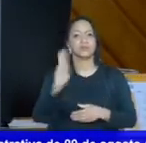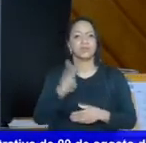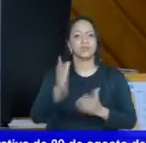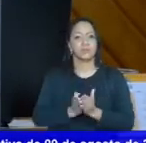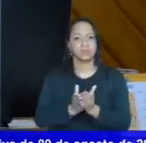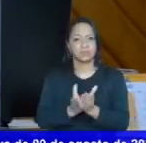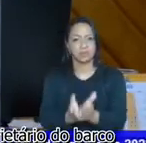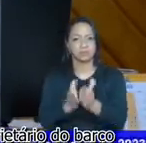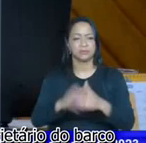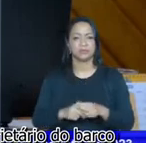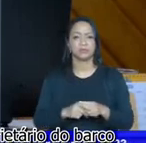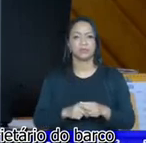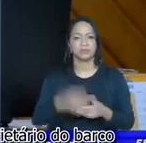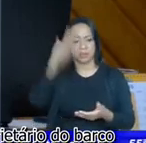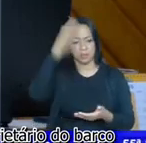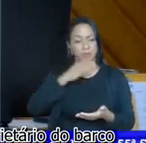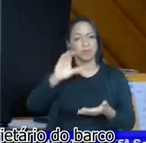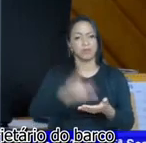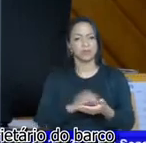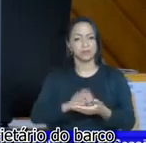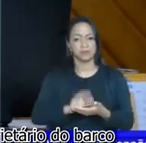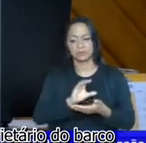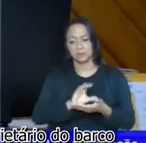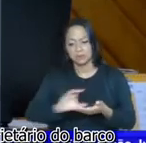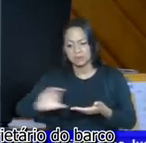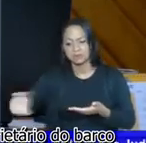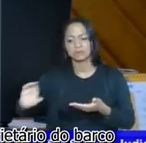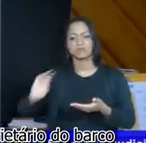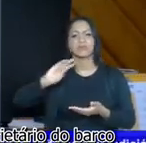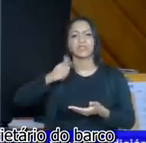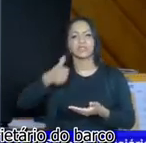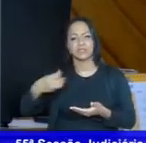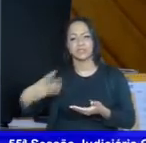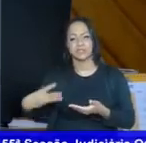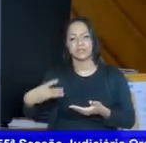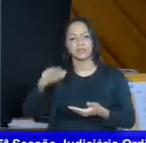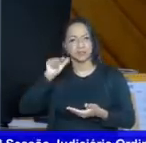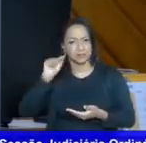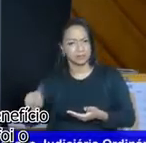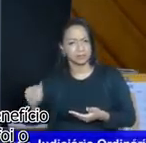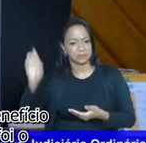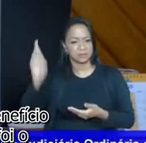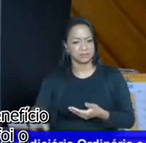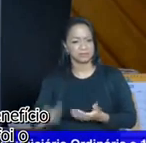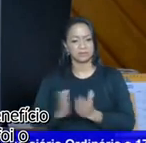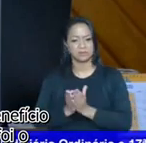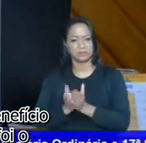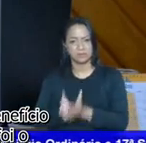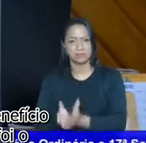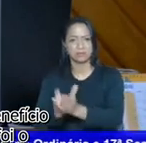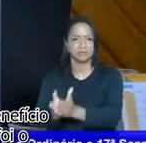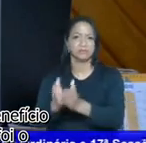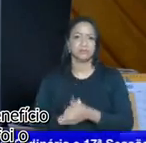barco. Foi-me comprovado apenas o repasse de R$ 13.000 ao proprietário do barco, e tendo esse,